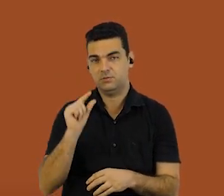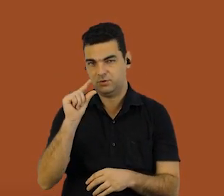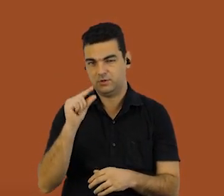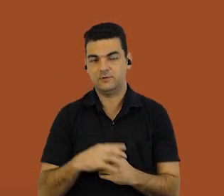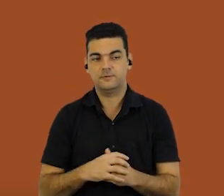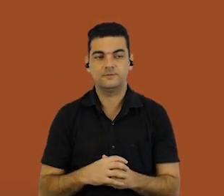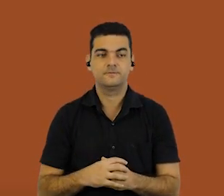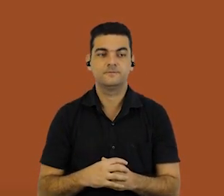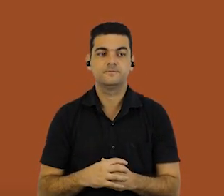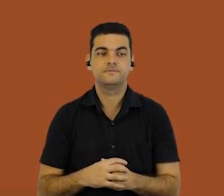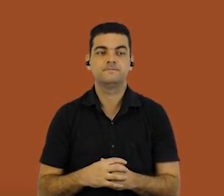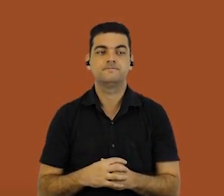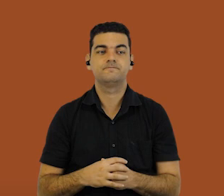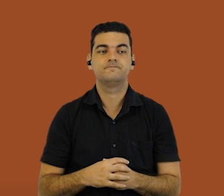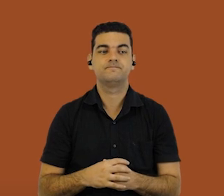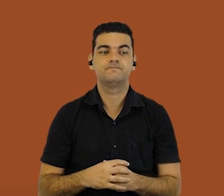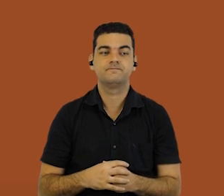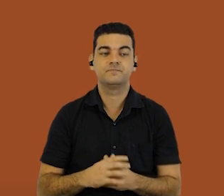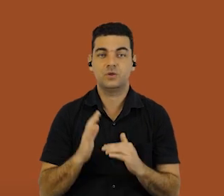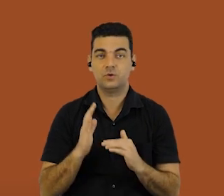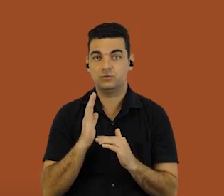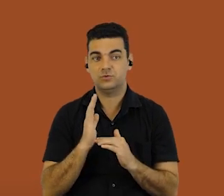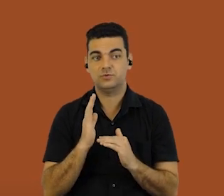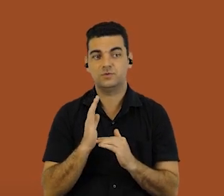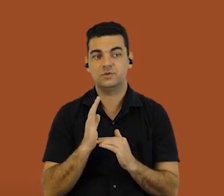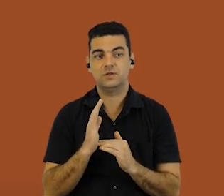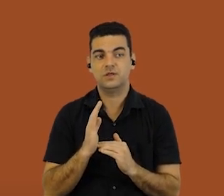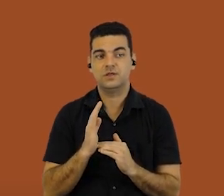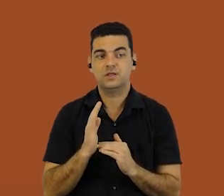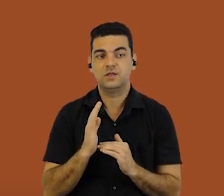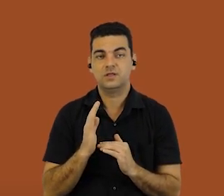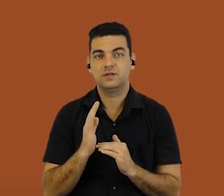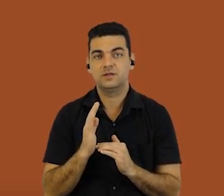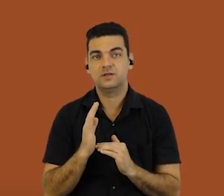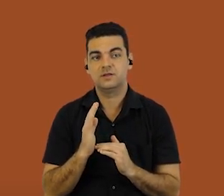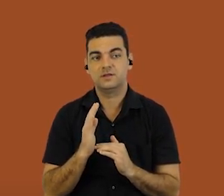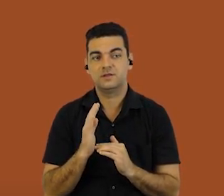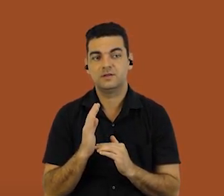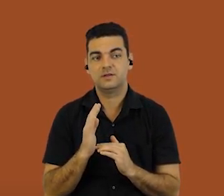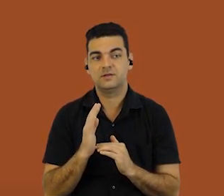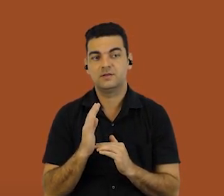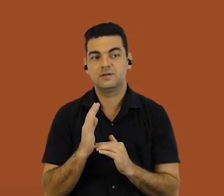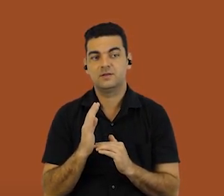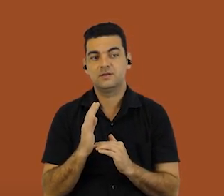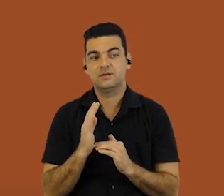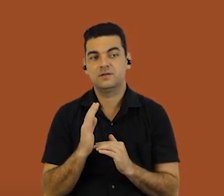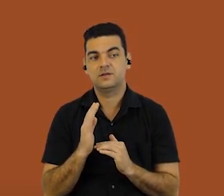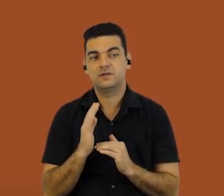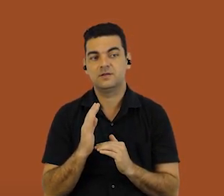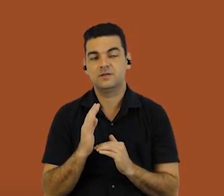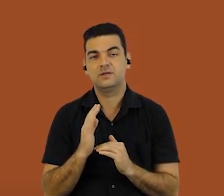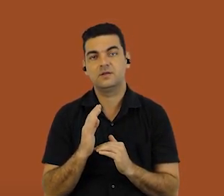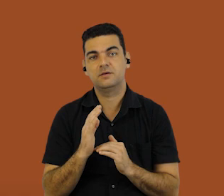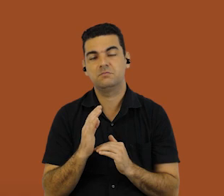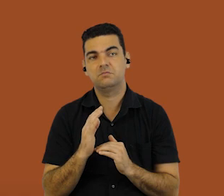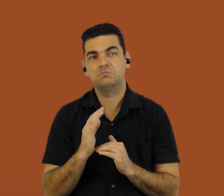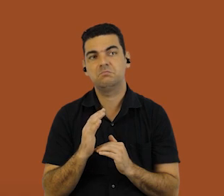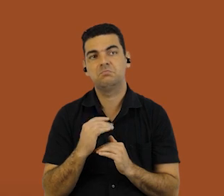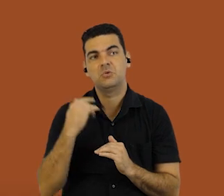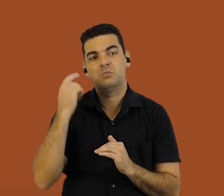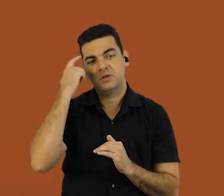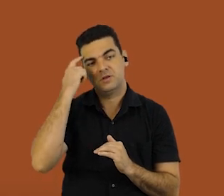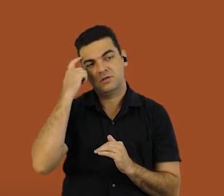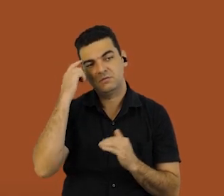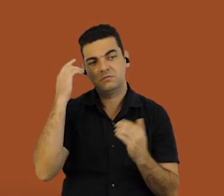palavra do José Carlos. Essa sua última frase, essa sua última fala, eu acho que, inclusive,